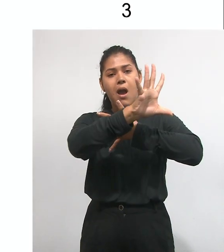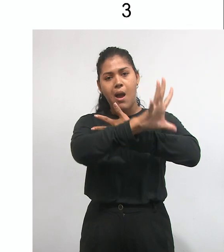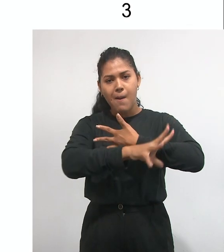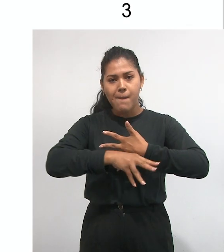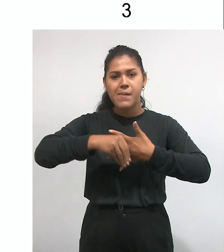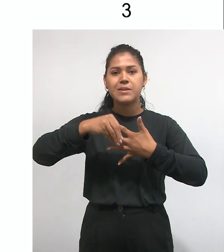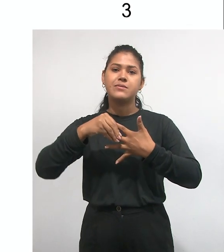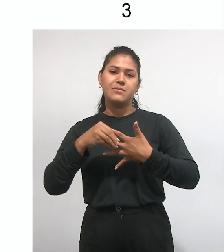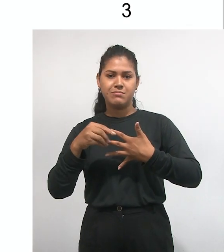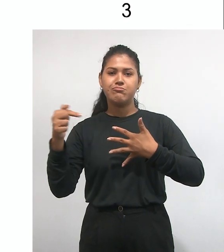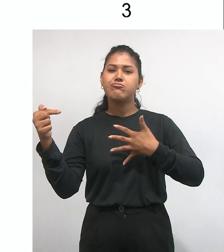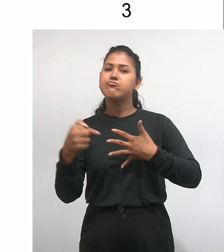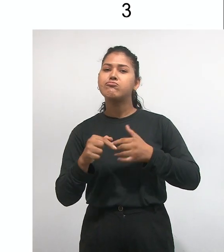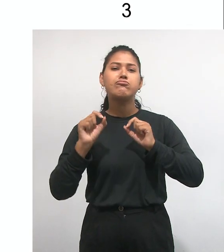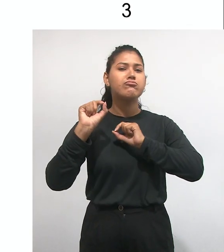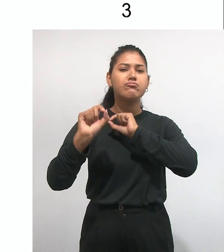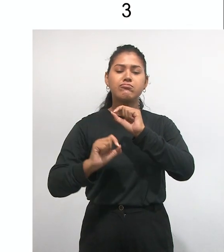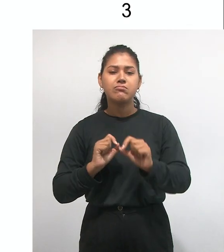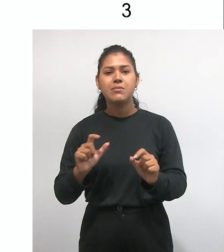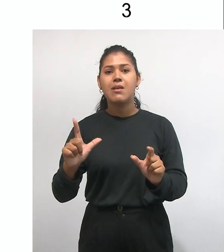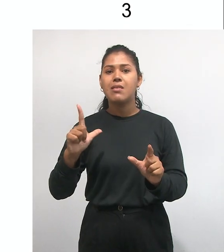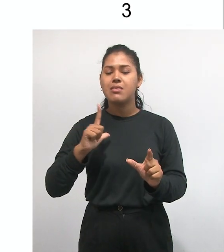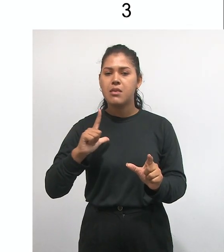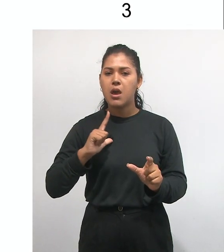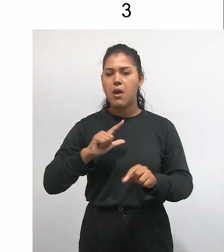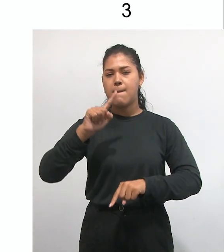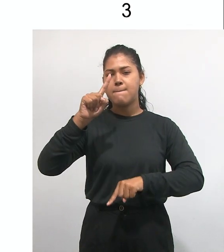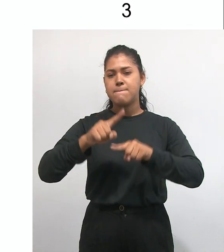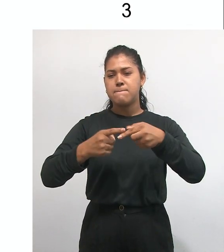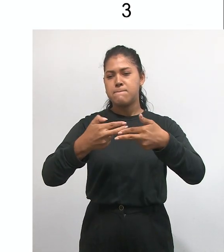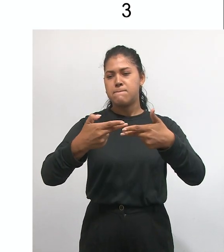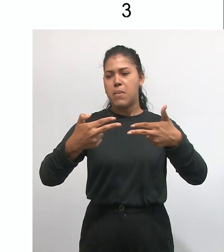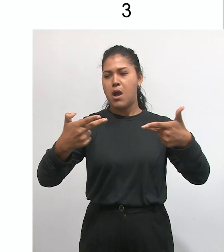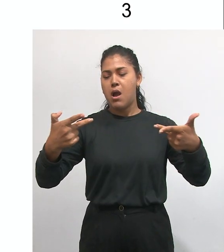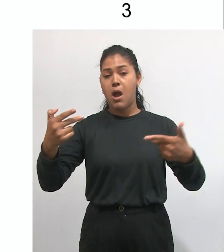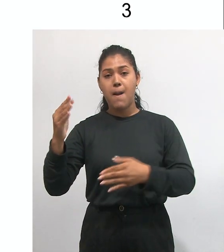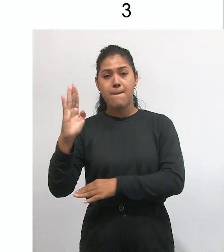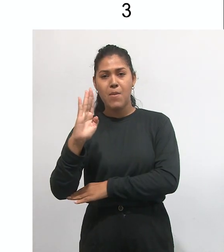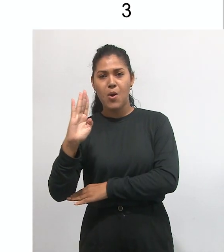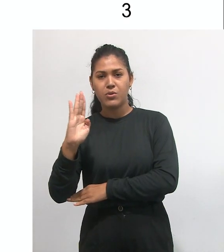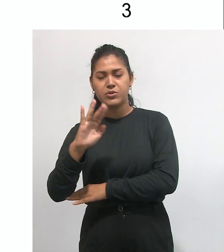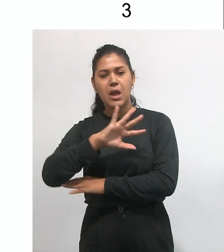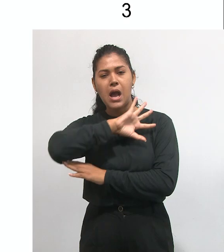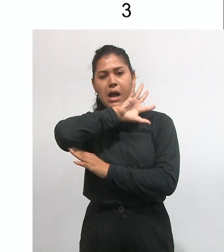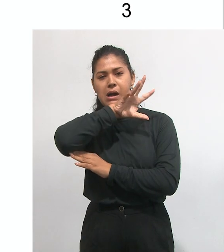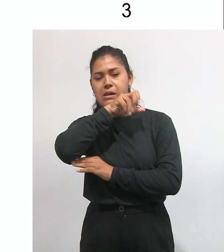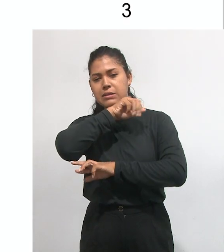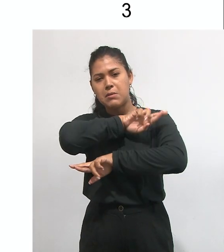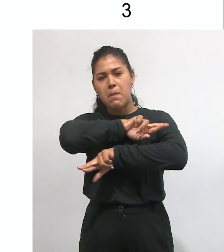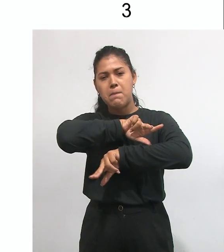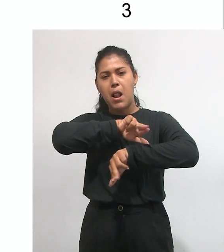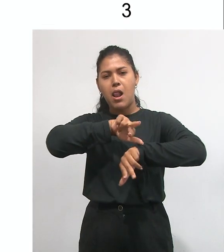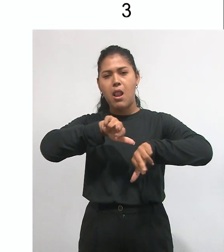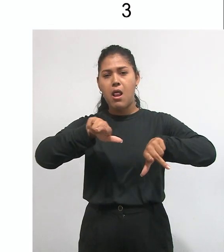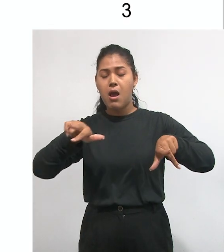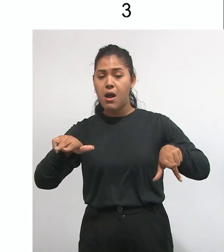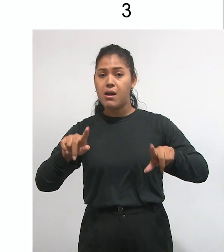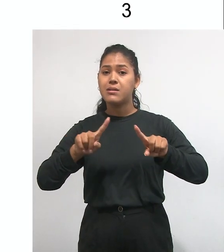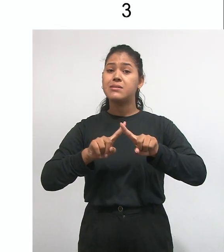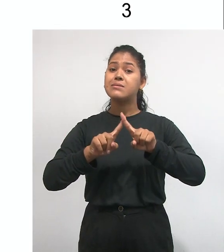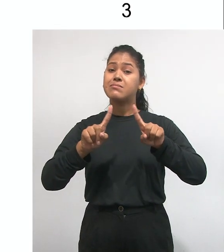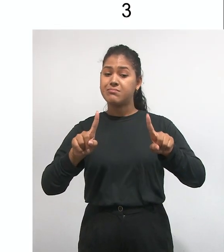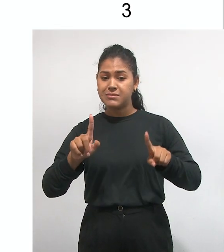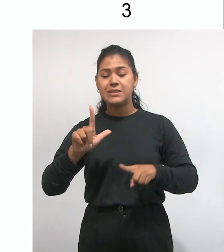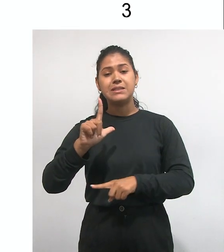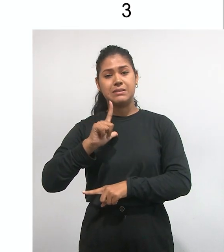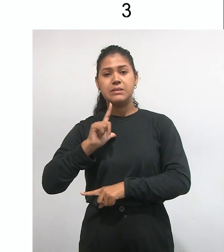sua rica biodiversidade e ecossistemas únicos, tem sido o foco de atividades extrativistas que,